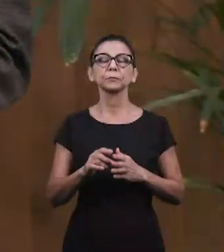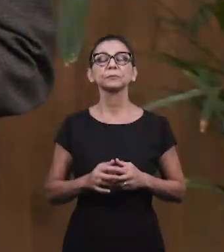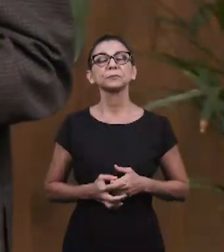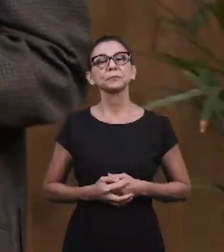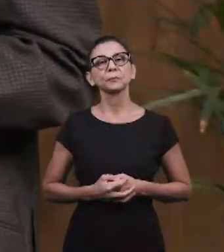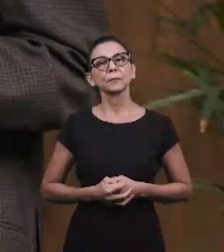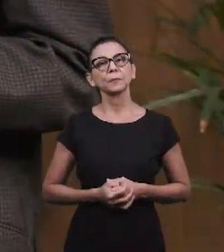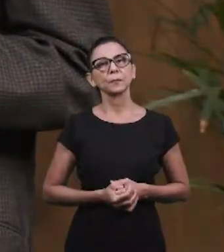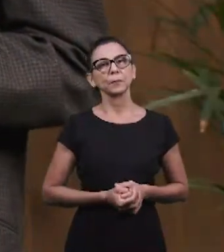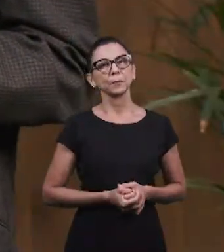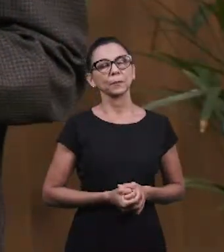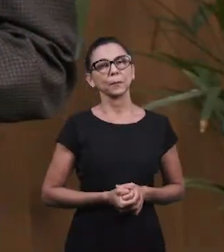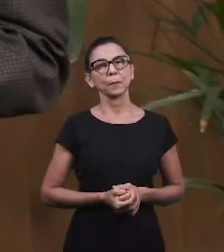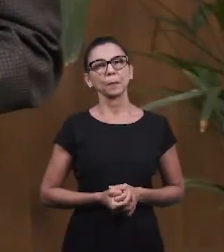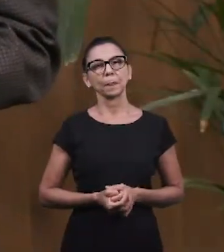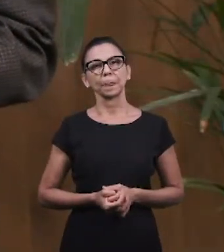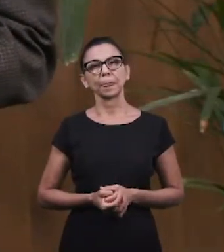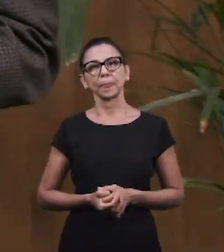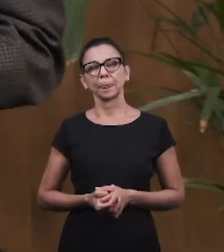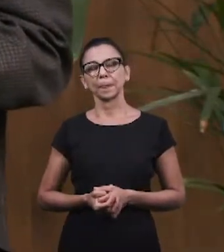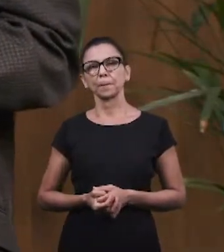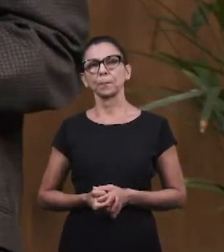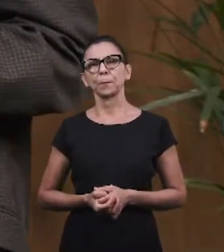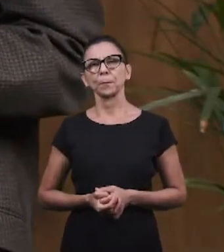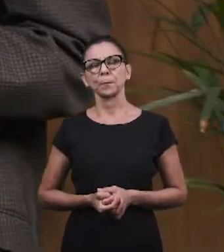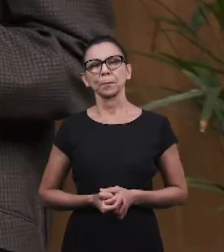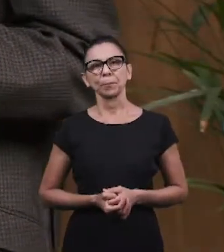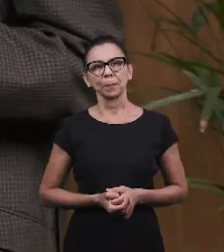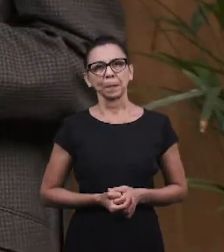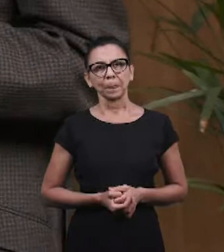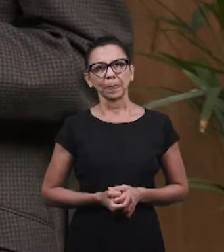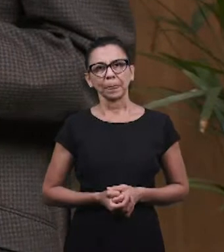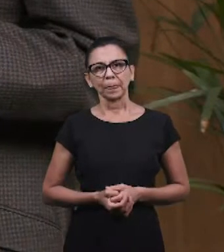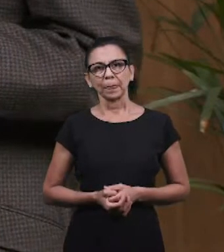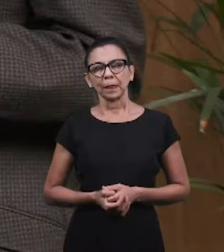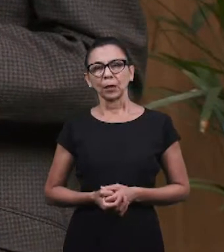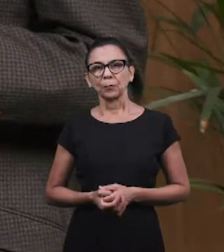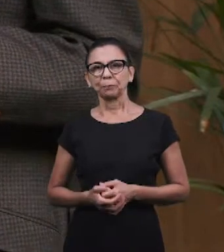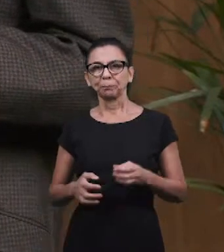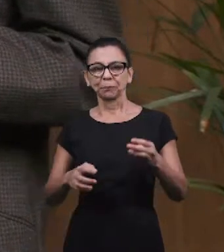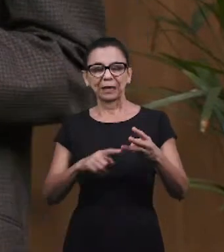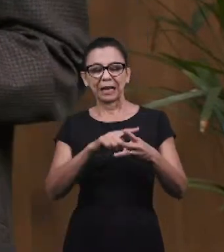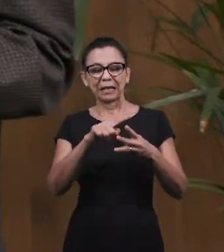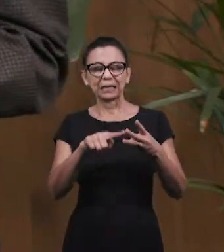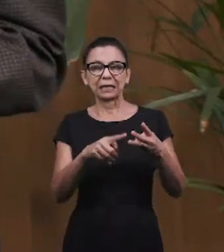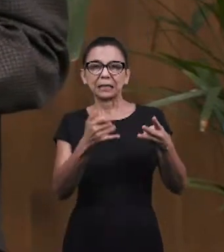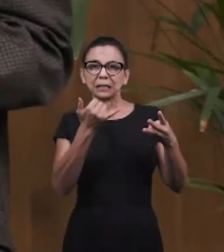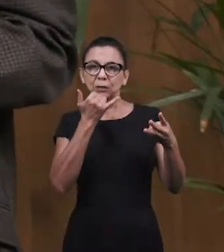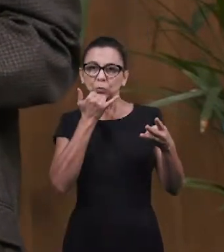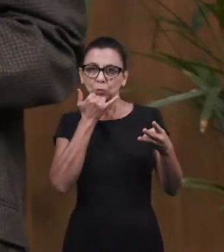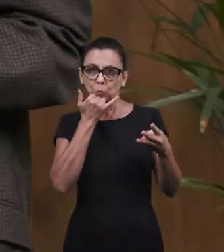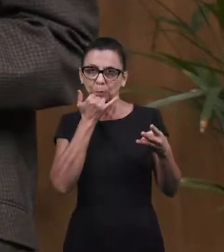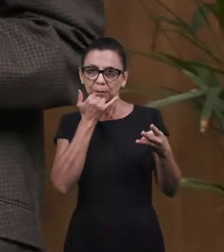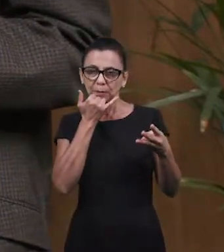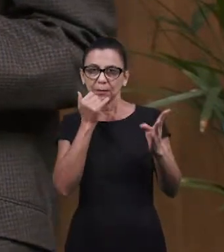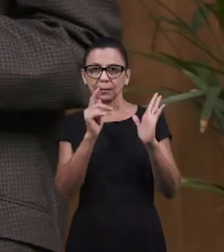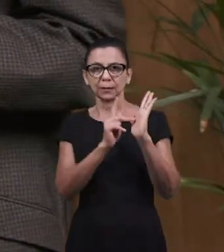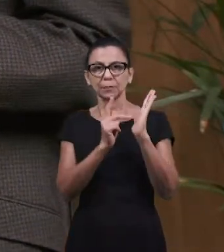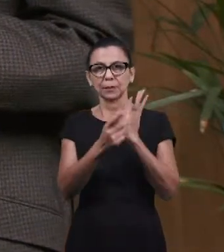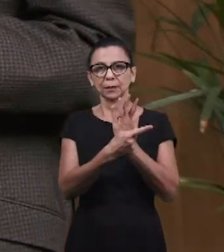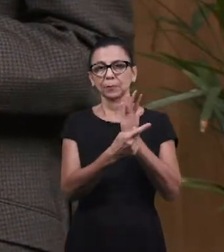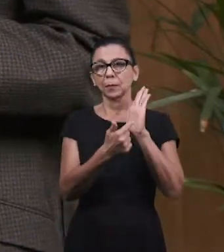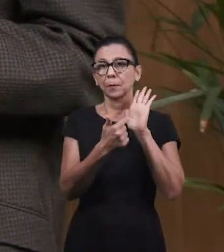quarta pergunta diz assim: faça o resumo das 3 desculpas que se encontram na parábola